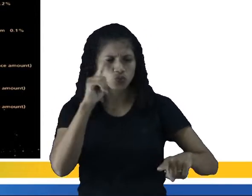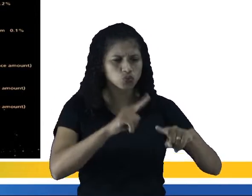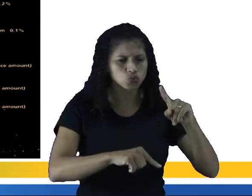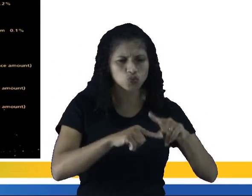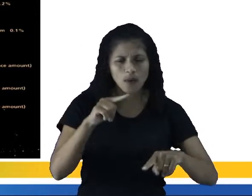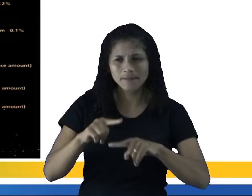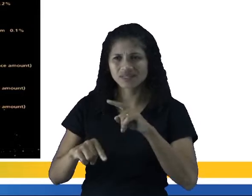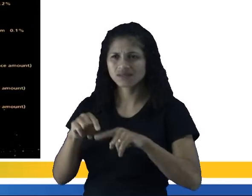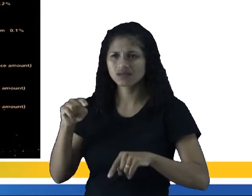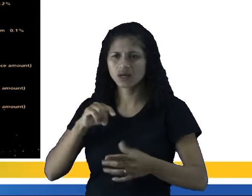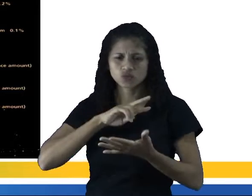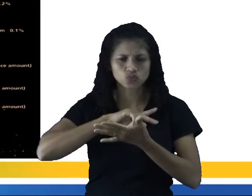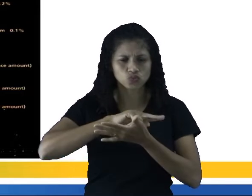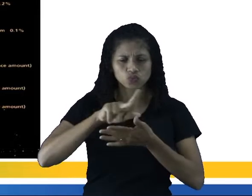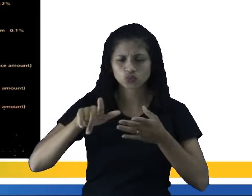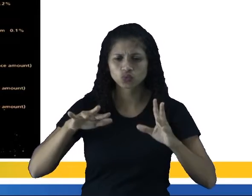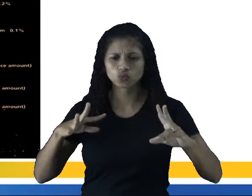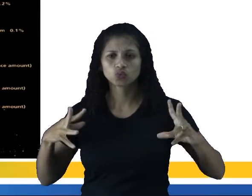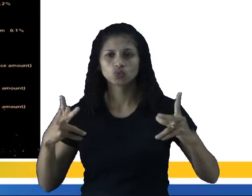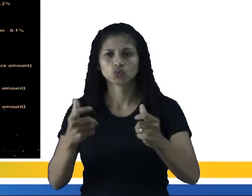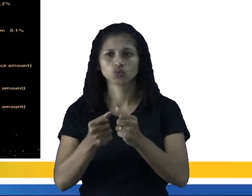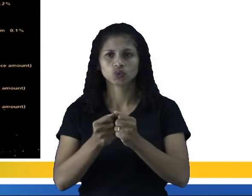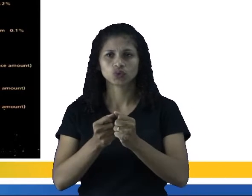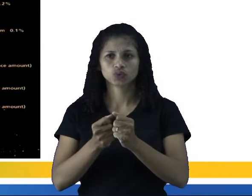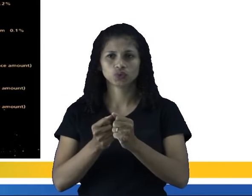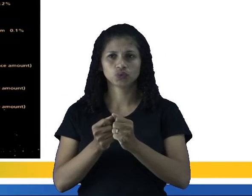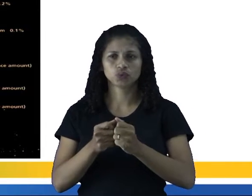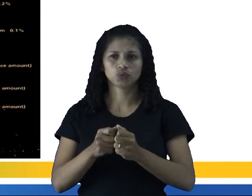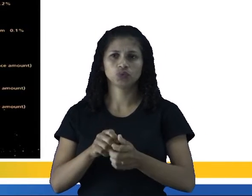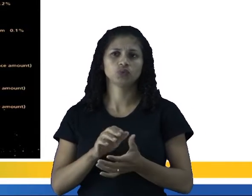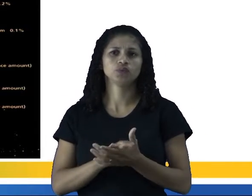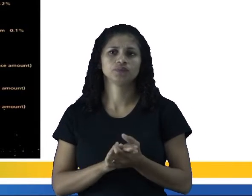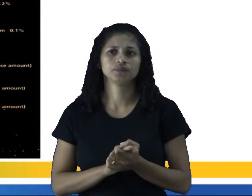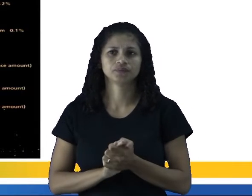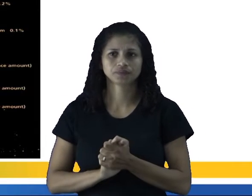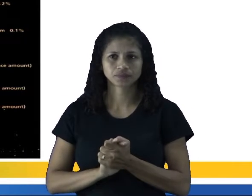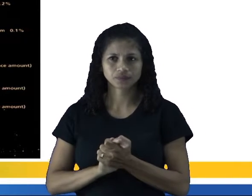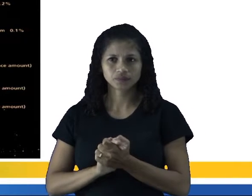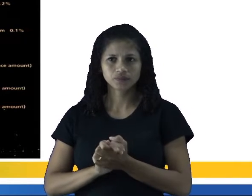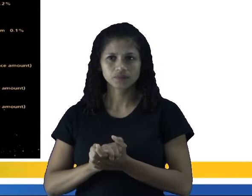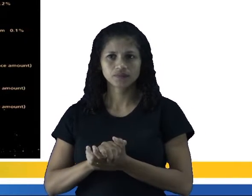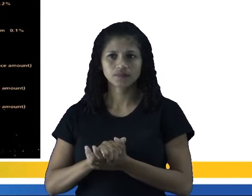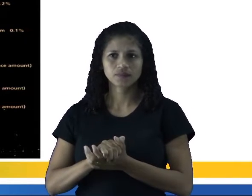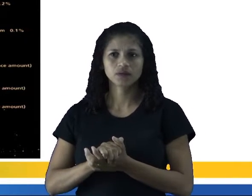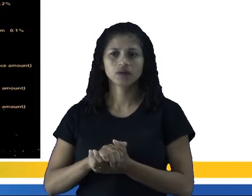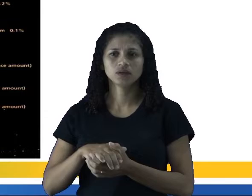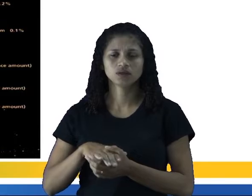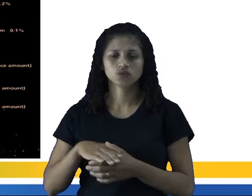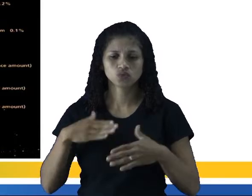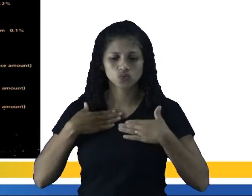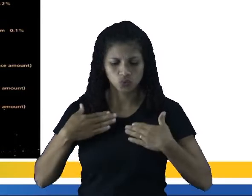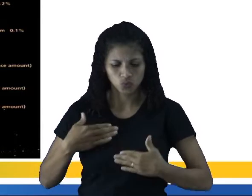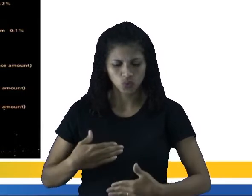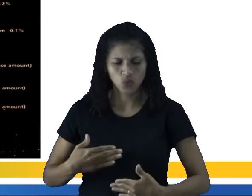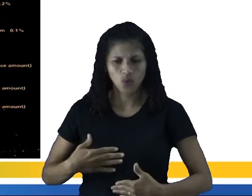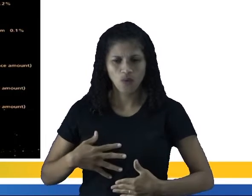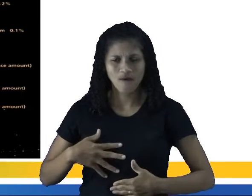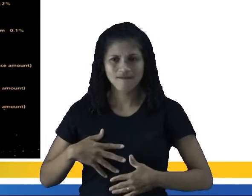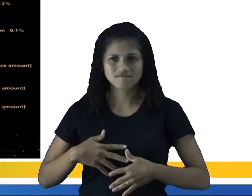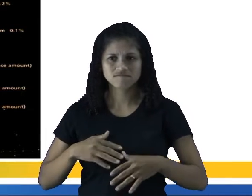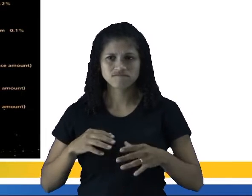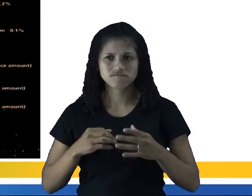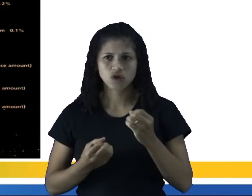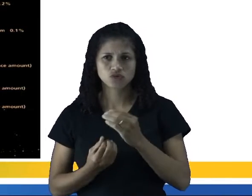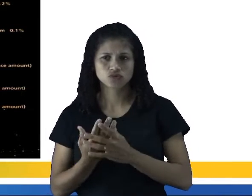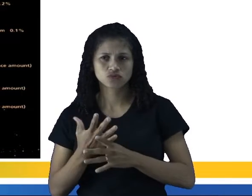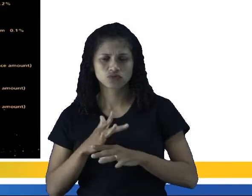65,0% de oxigênio, 18,5% de carbono, 9,5% de hidrogênio, 3,3% de nitrogênio